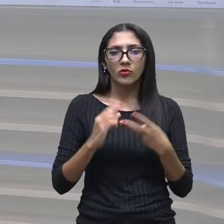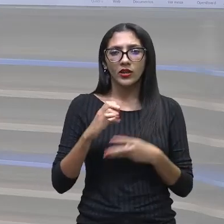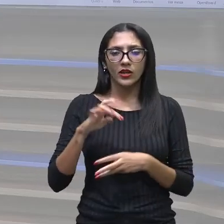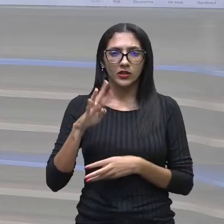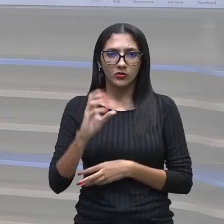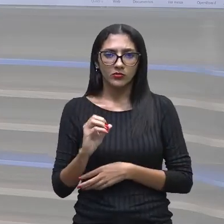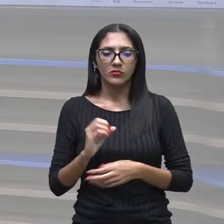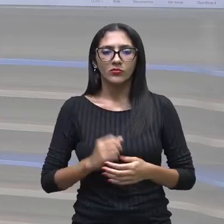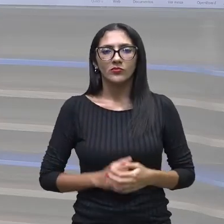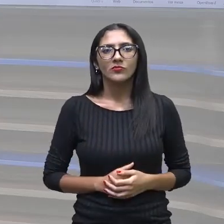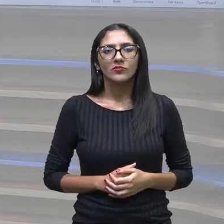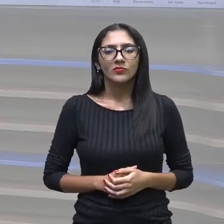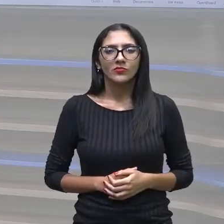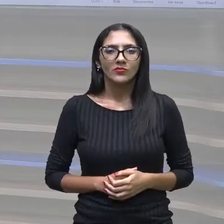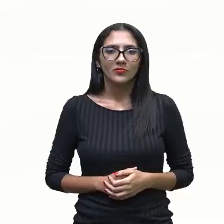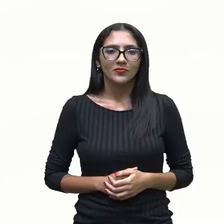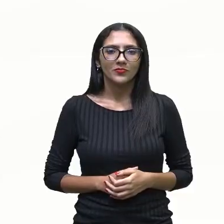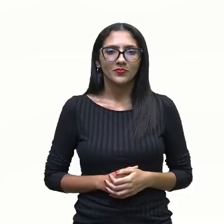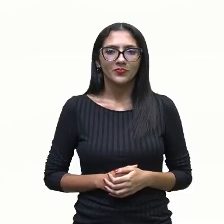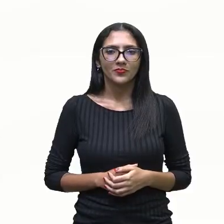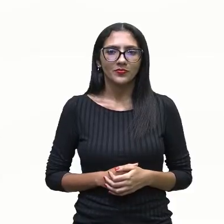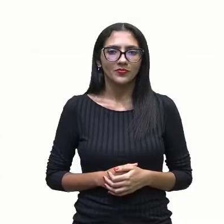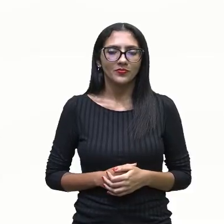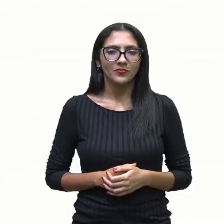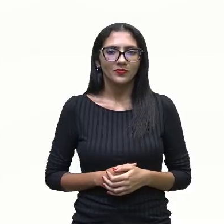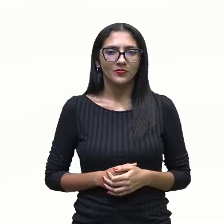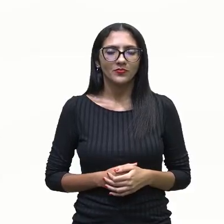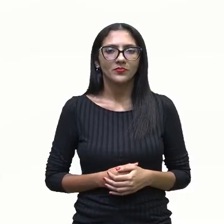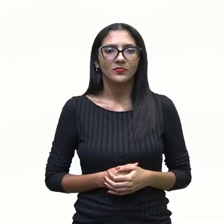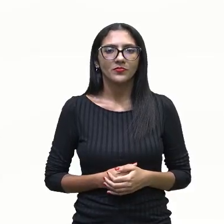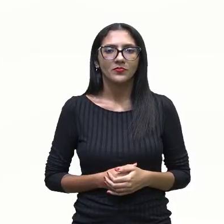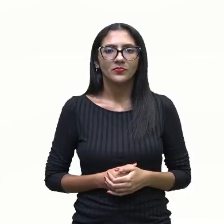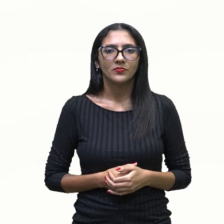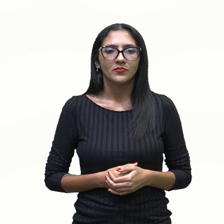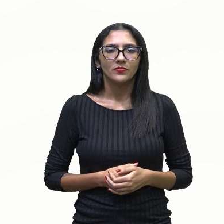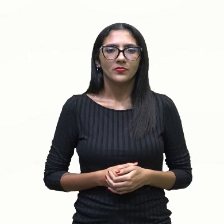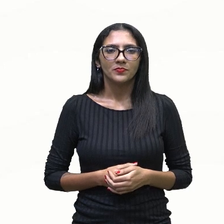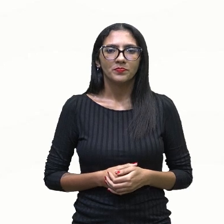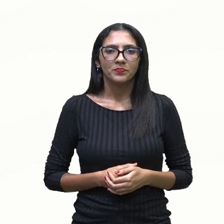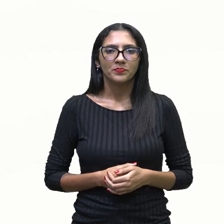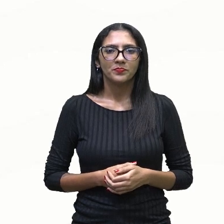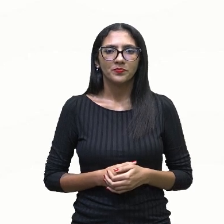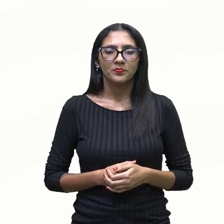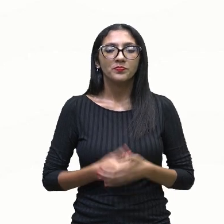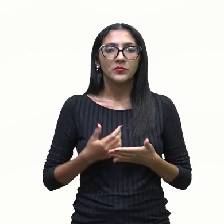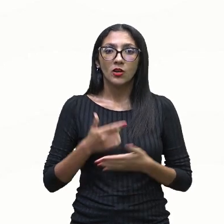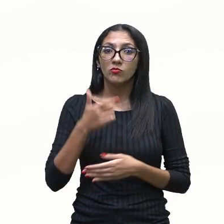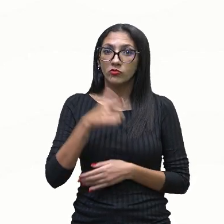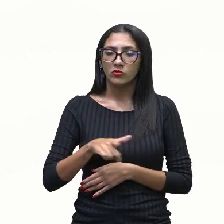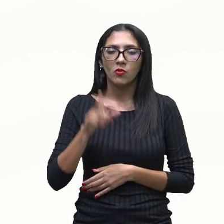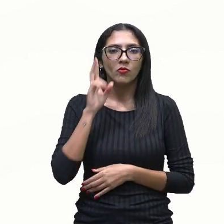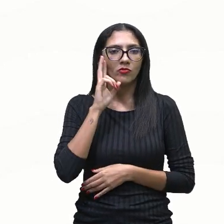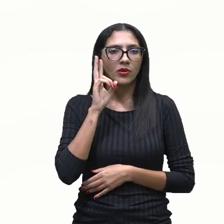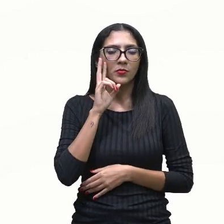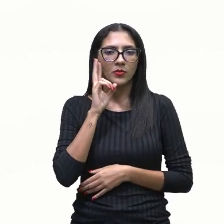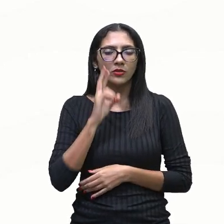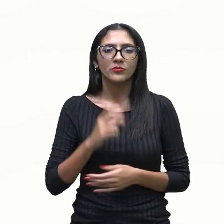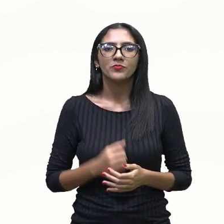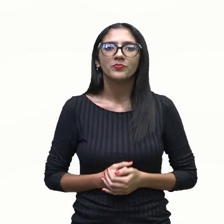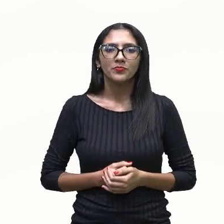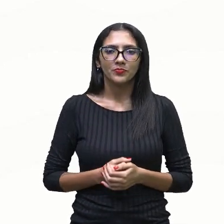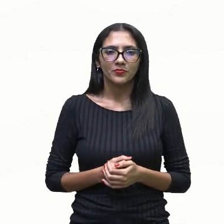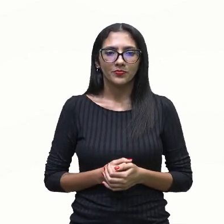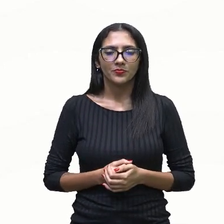tela. Então, nós temos aqui, olha só, então no terceiro mês, novamente, só recapitulando, tá? Ele